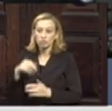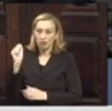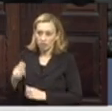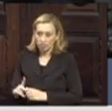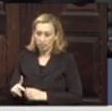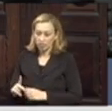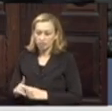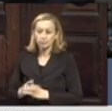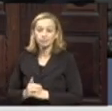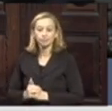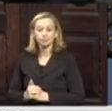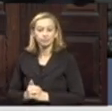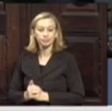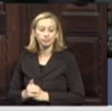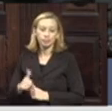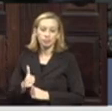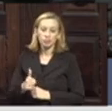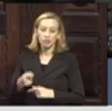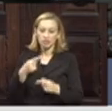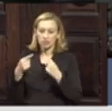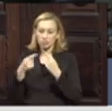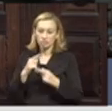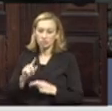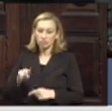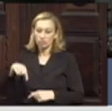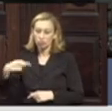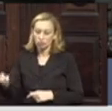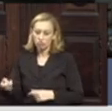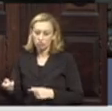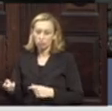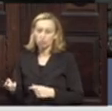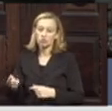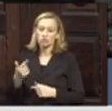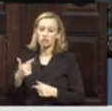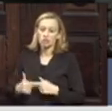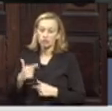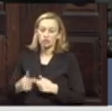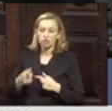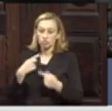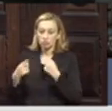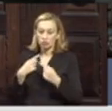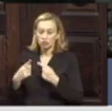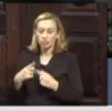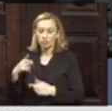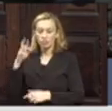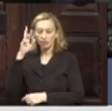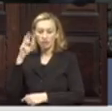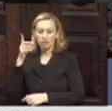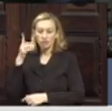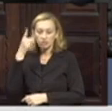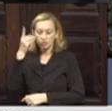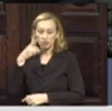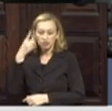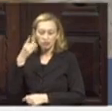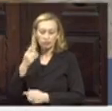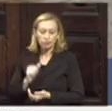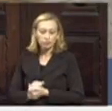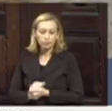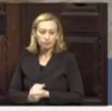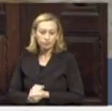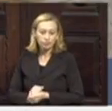consumidor em áreas populares, como a Zona Oeste do Rio de Janeiro, a Baixada Fluminense e outras do nosso estado. Por isso, o parecer da Comissão de Economia